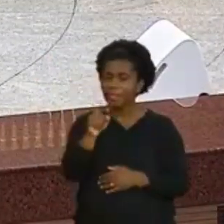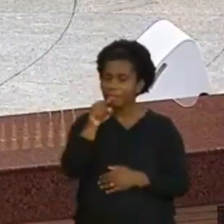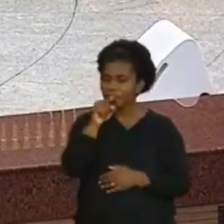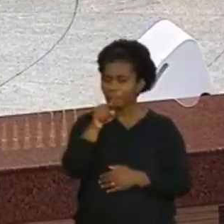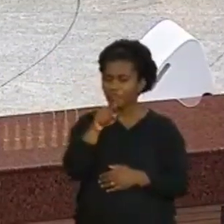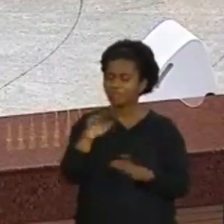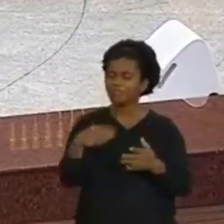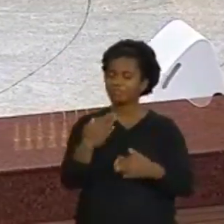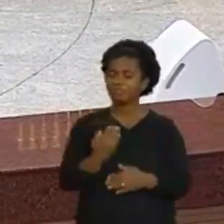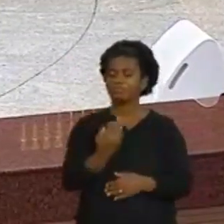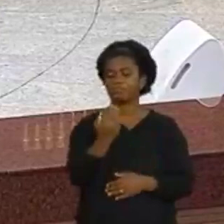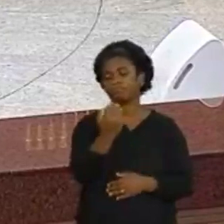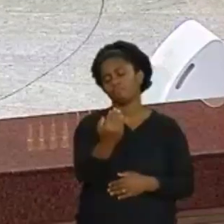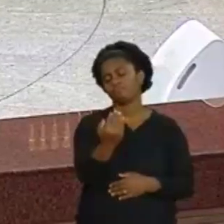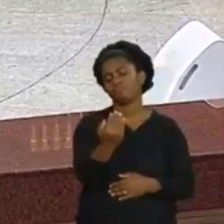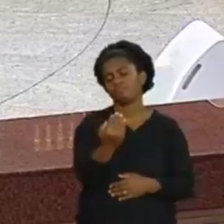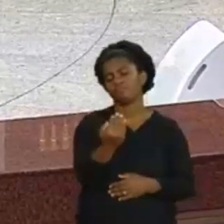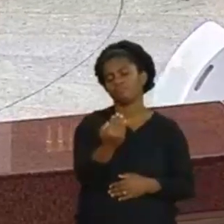vem aqui na frente.